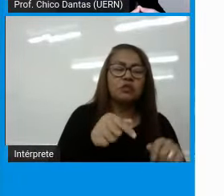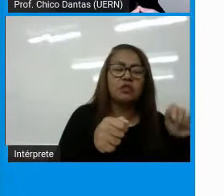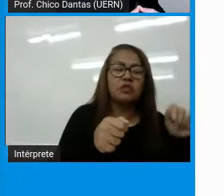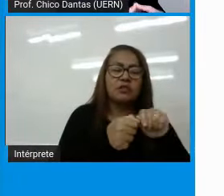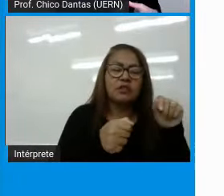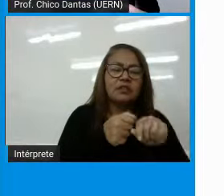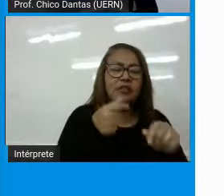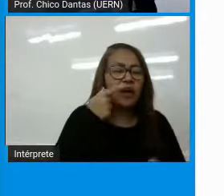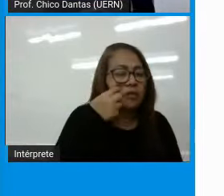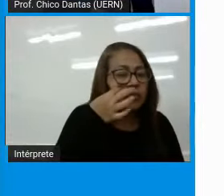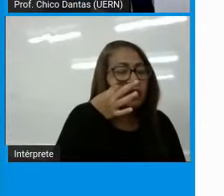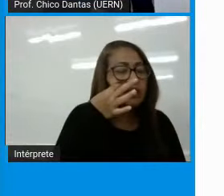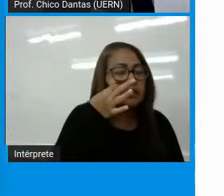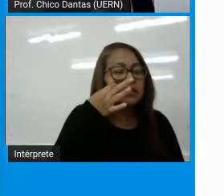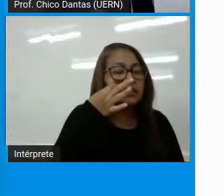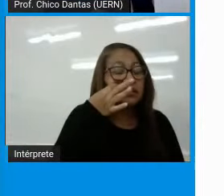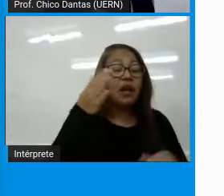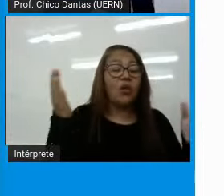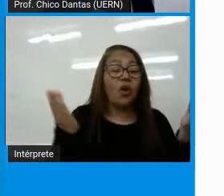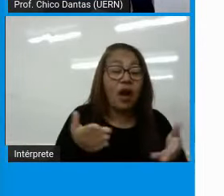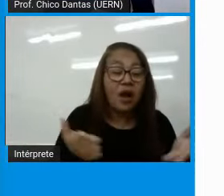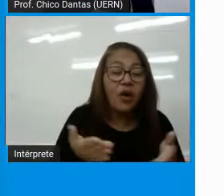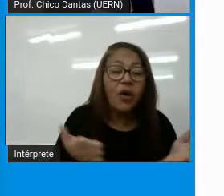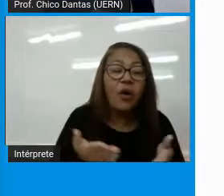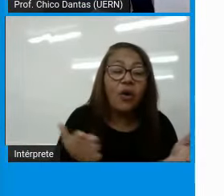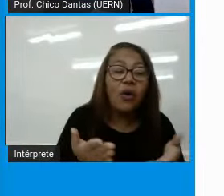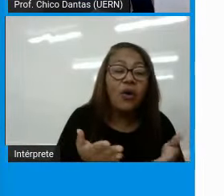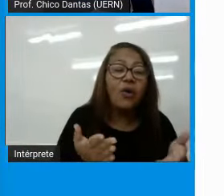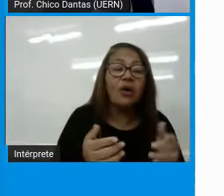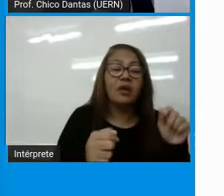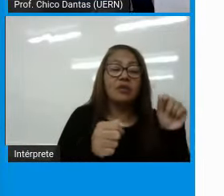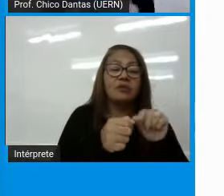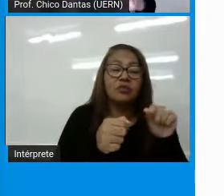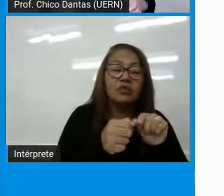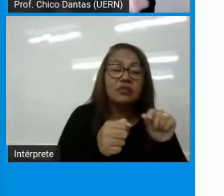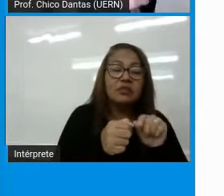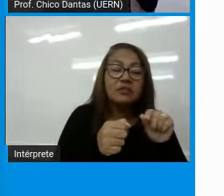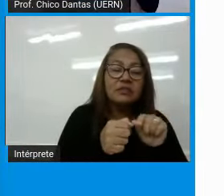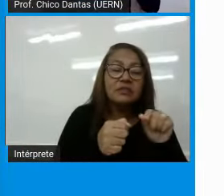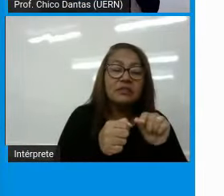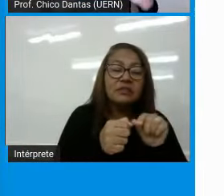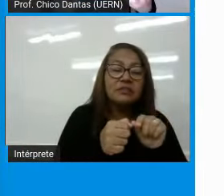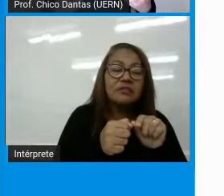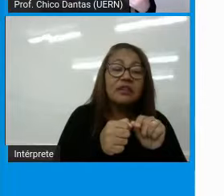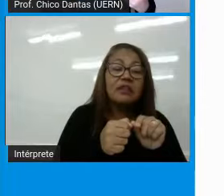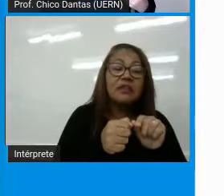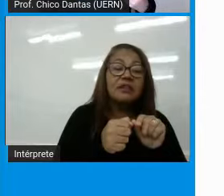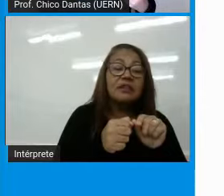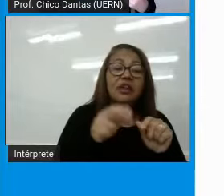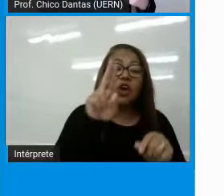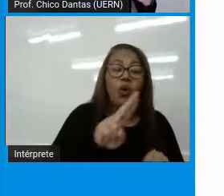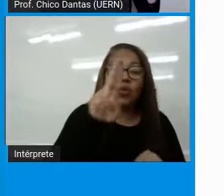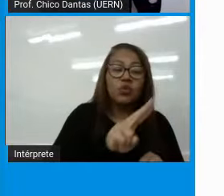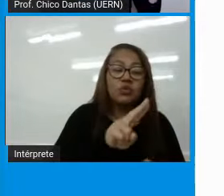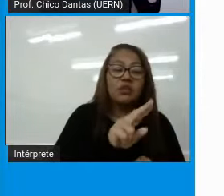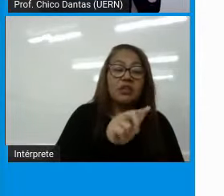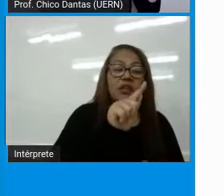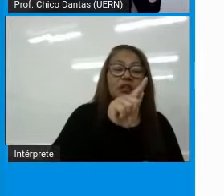no presencial, você agora vai fazer usando o Google Sala de Aula. E aí, dentro do Google Sala de Aula, você